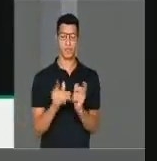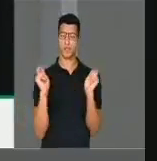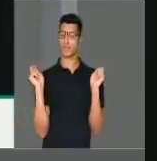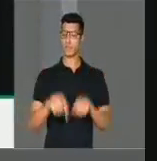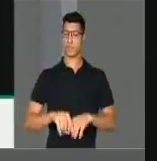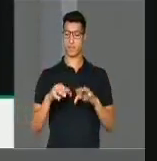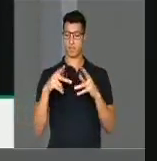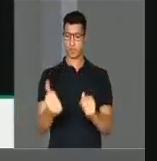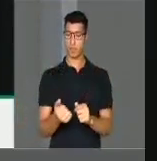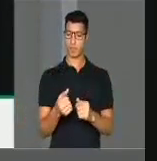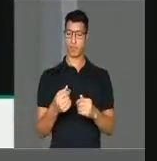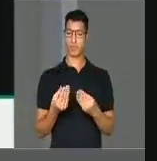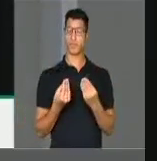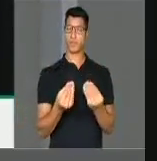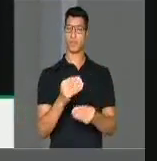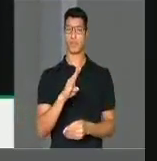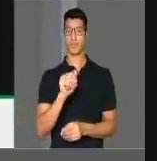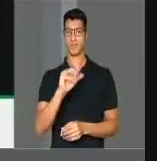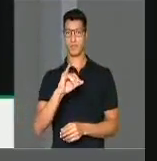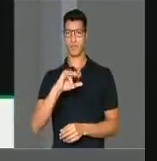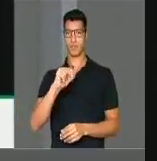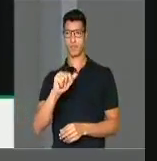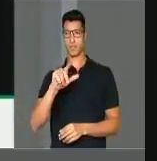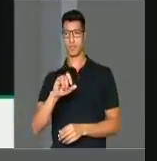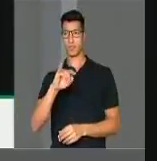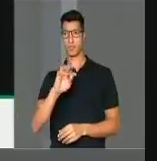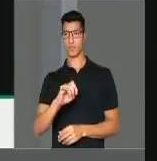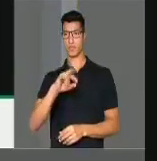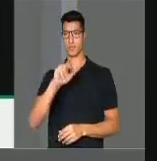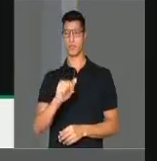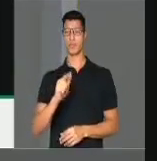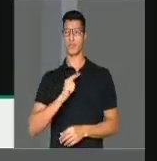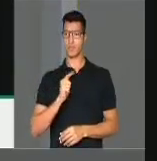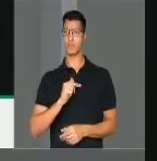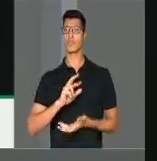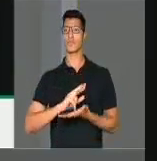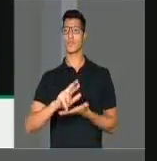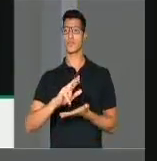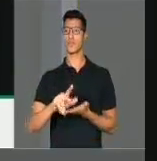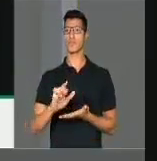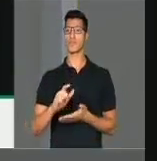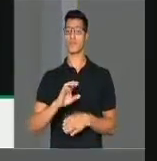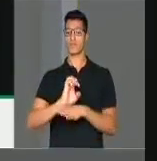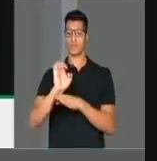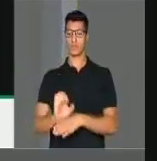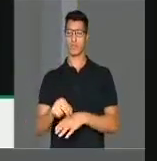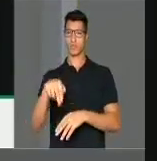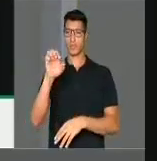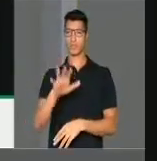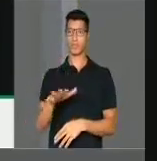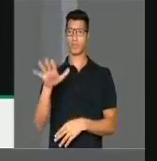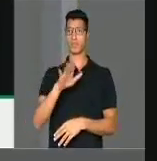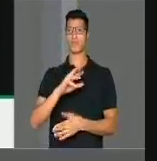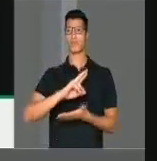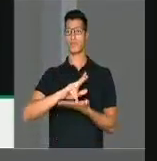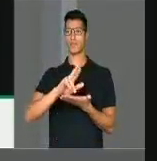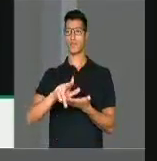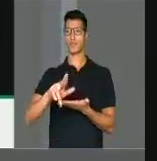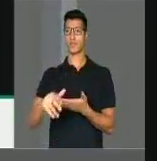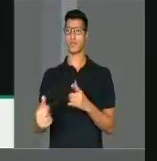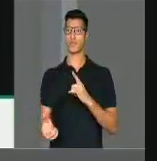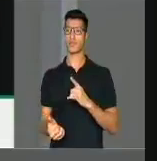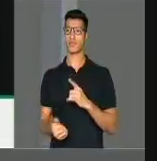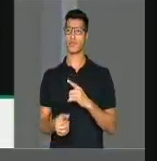Todo o potencial da bacia leiteira que tem no nosso estado. Então, existe muitos, nos estados nordestinos,